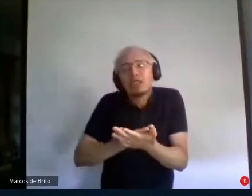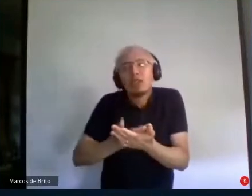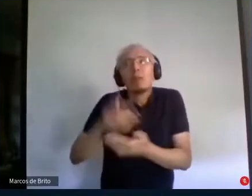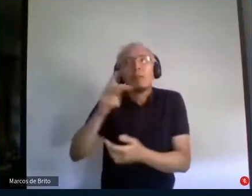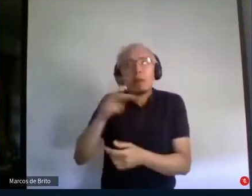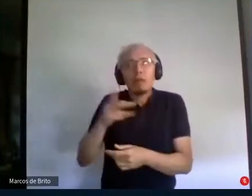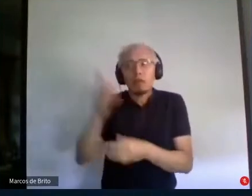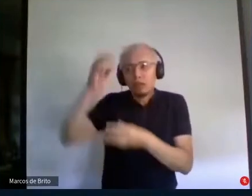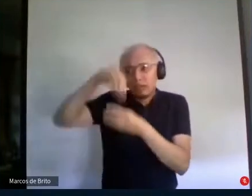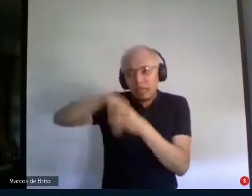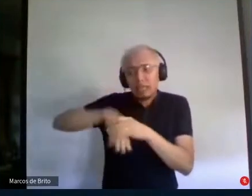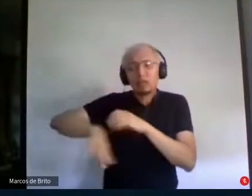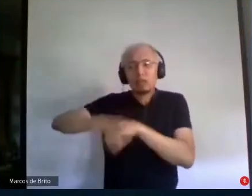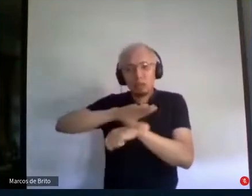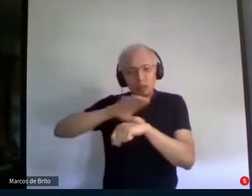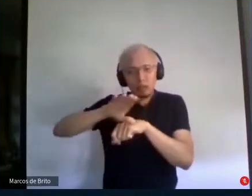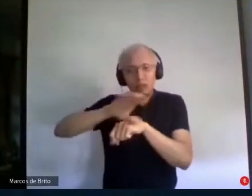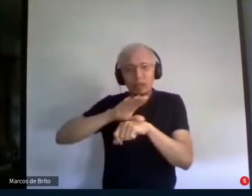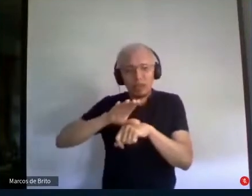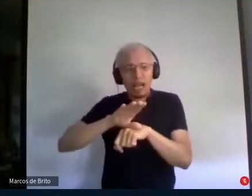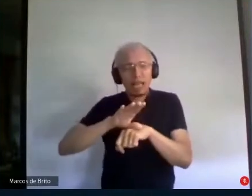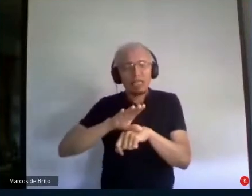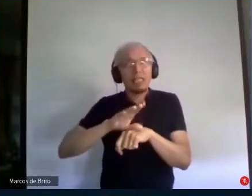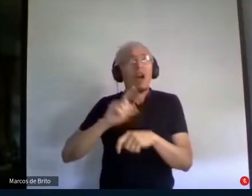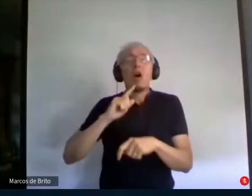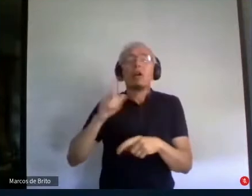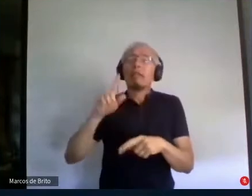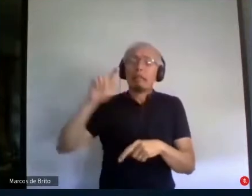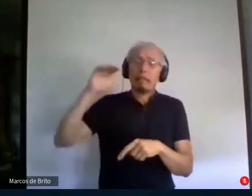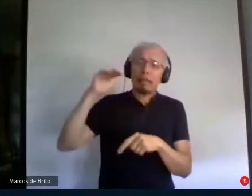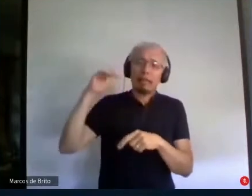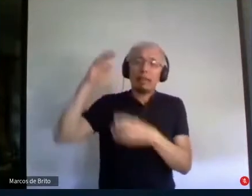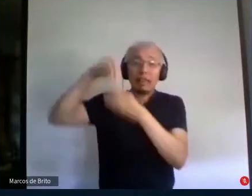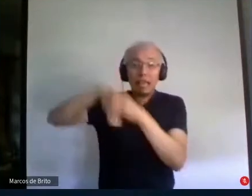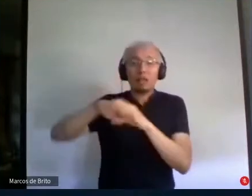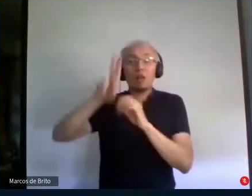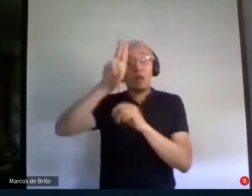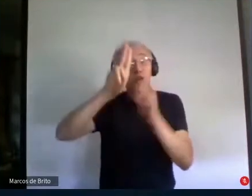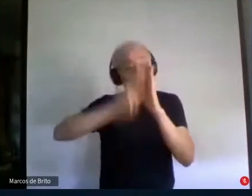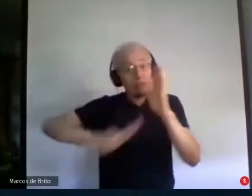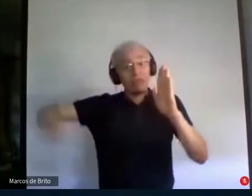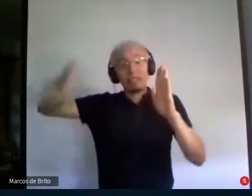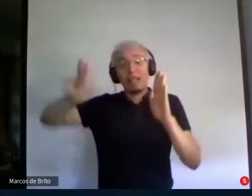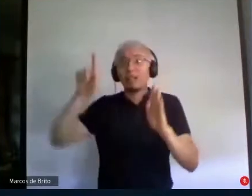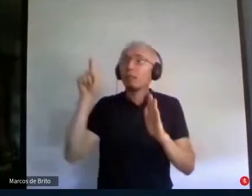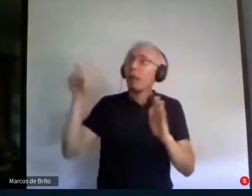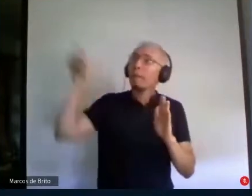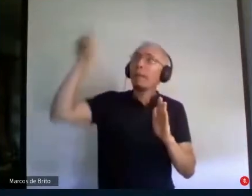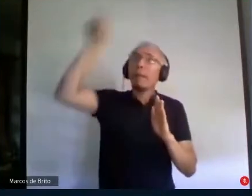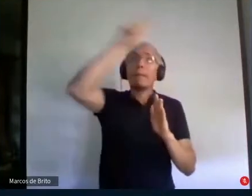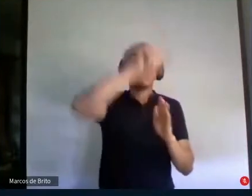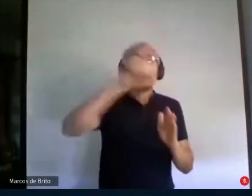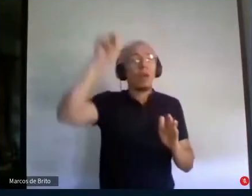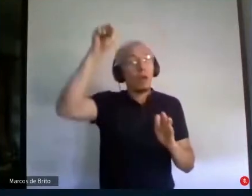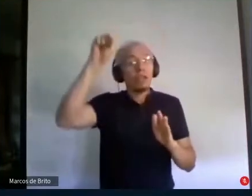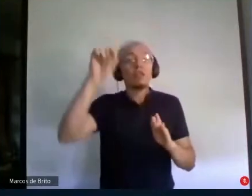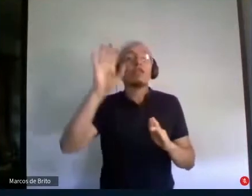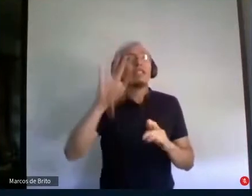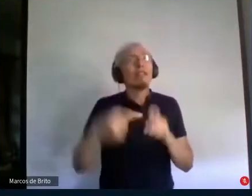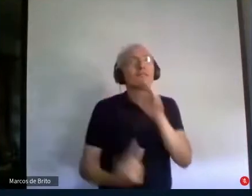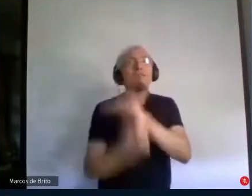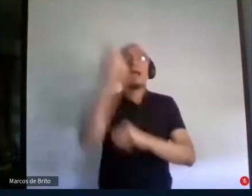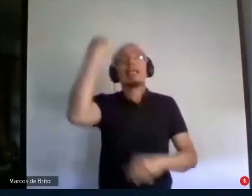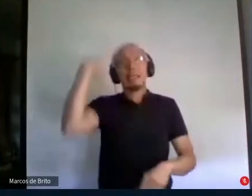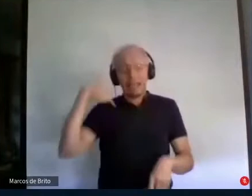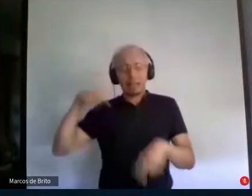atuam hoje nos cursos de formação, nas universidades, nesses 8 cursos que estão aqui, são filhos do CAS,